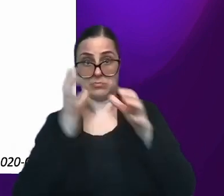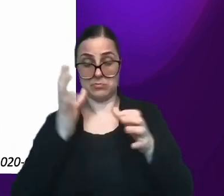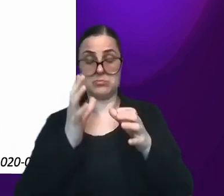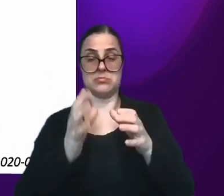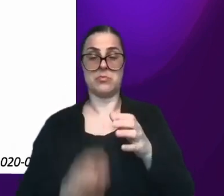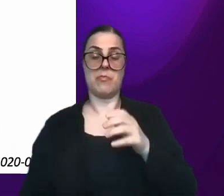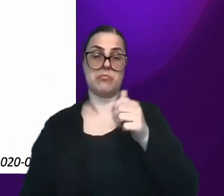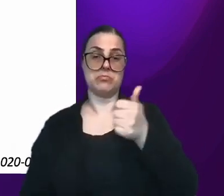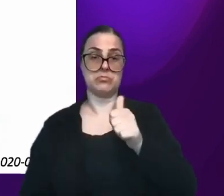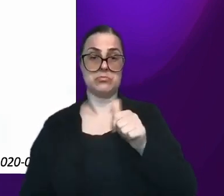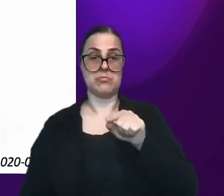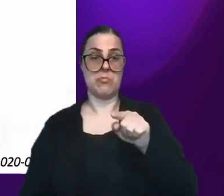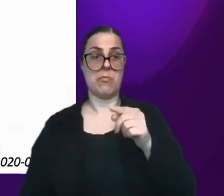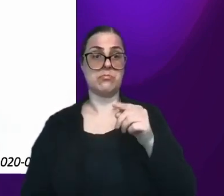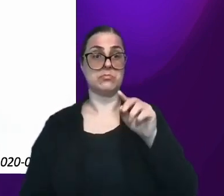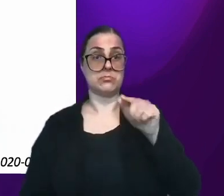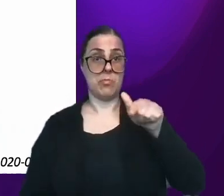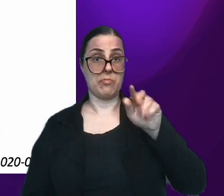isso por ultrafiltração.